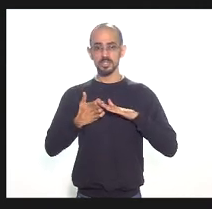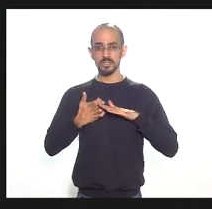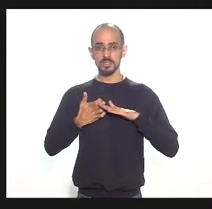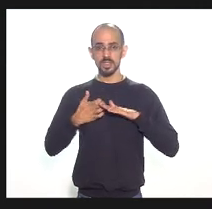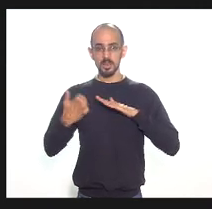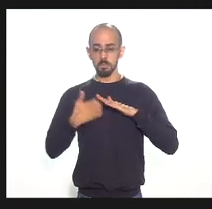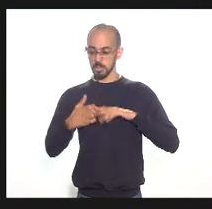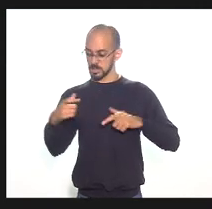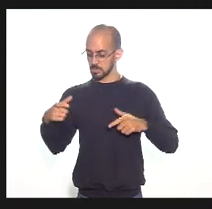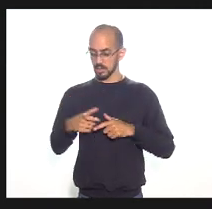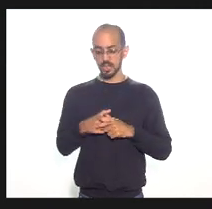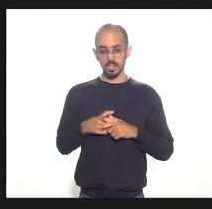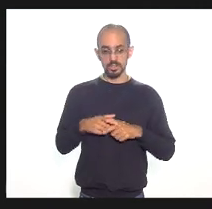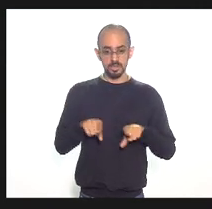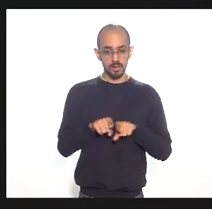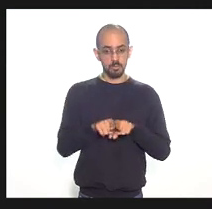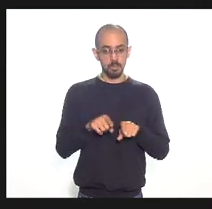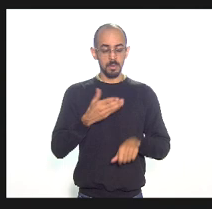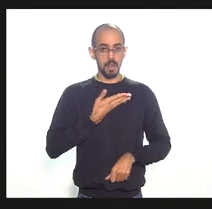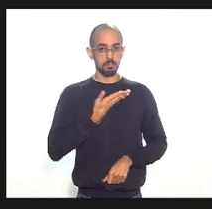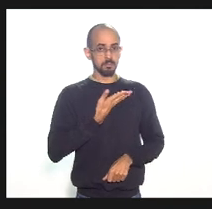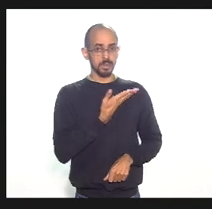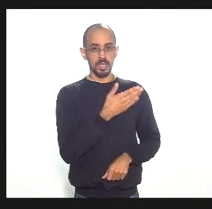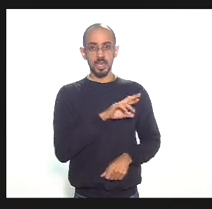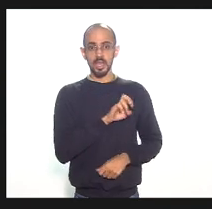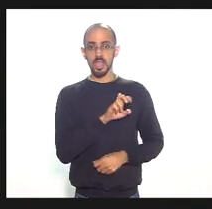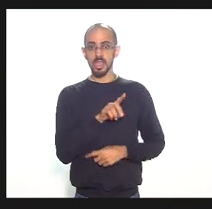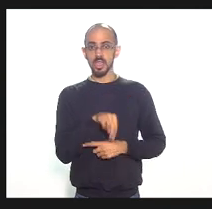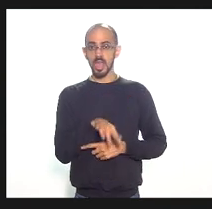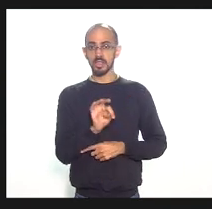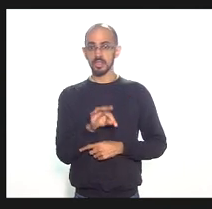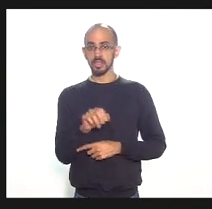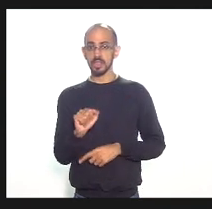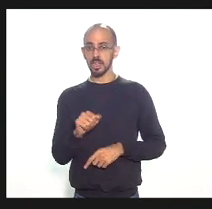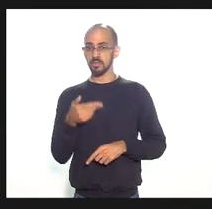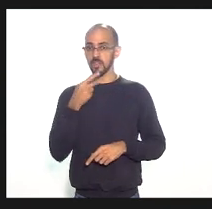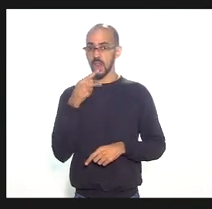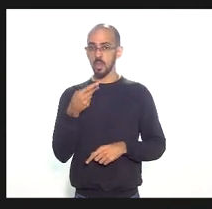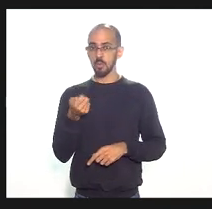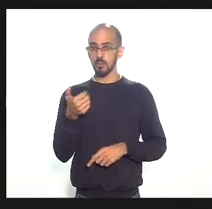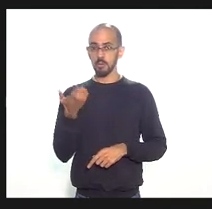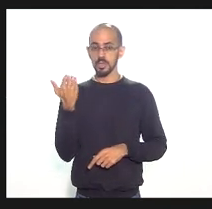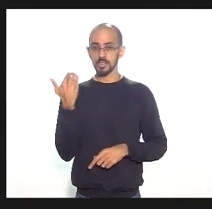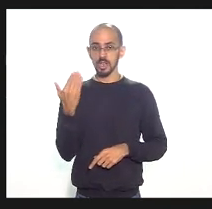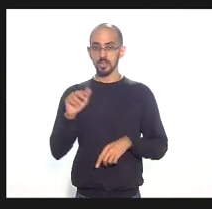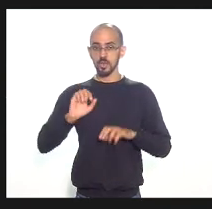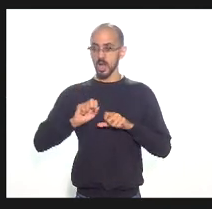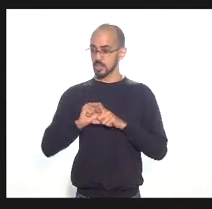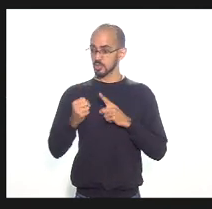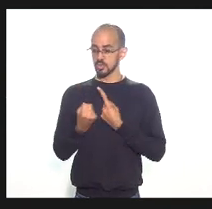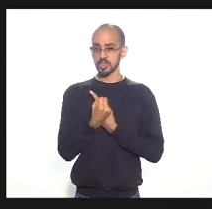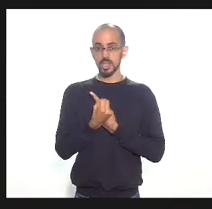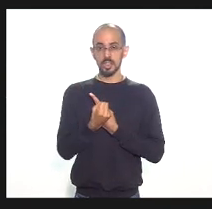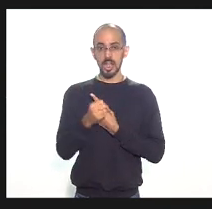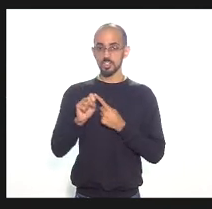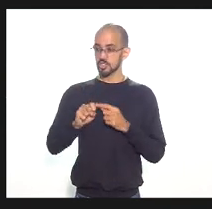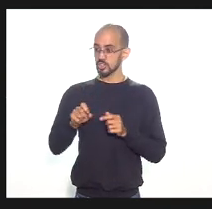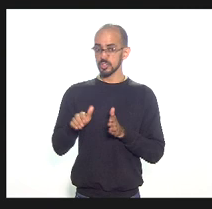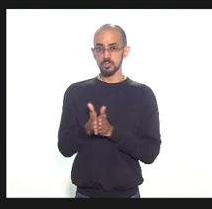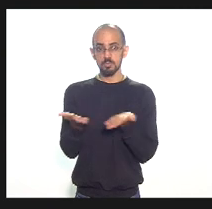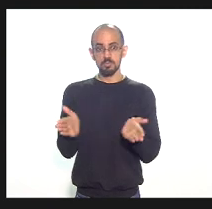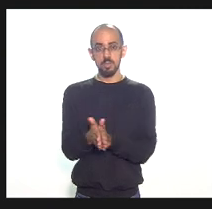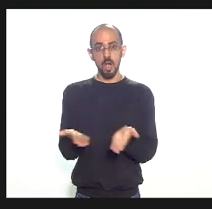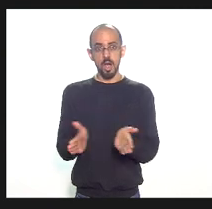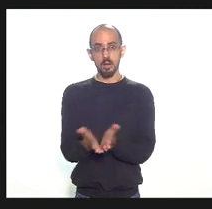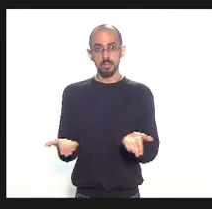como a minha colega que eu admiro muito, Renata, acabou de falar, a sociedade, as camadas mais simples, mais vulneráveis da